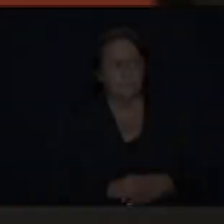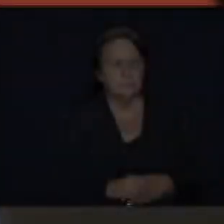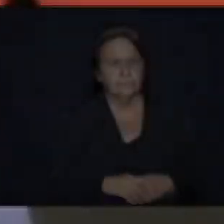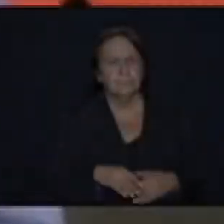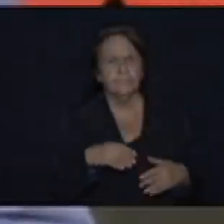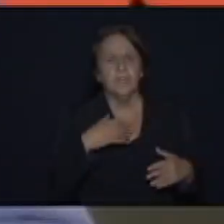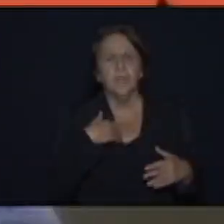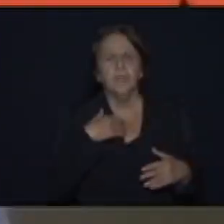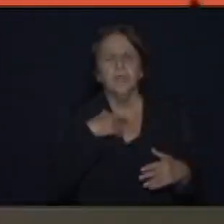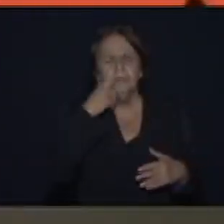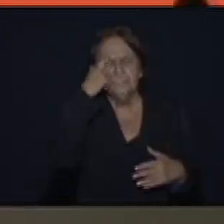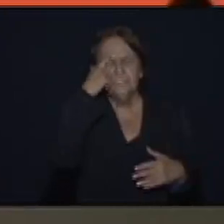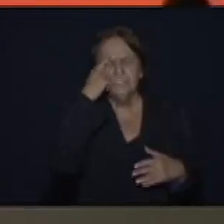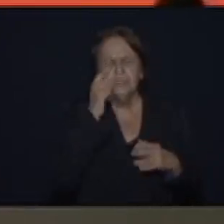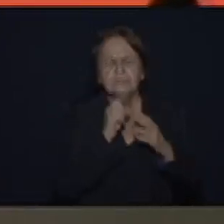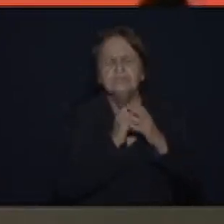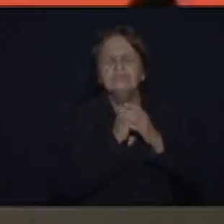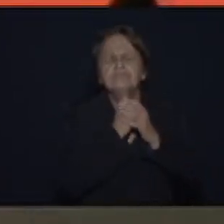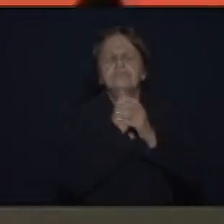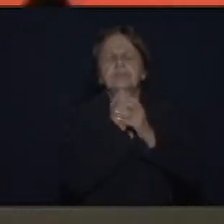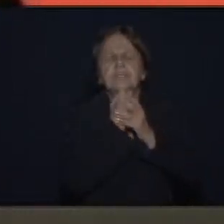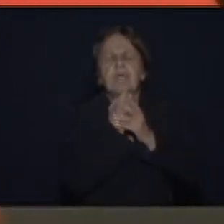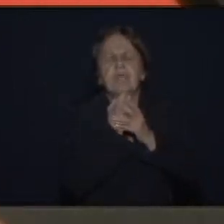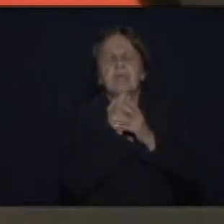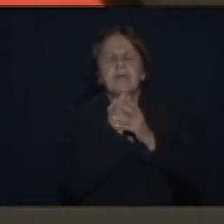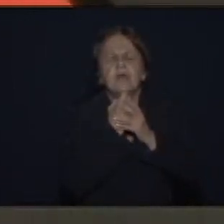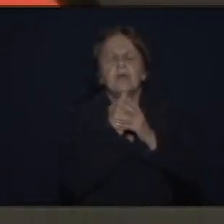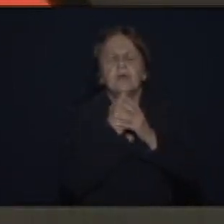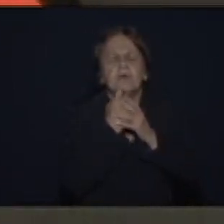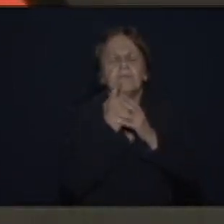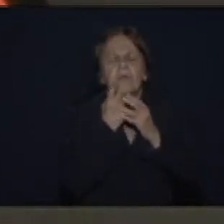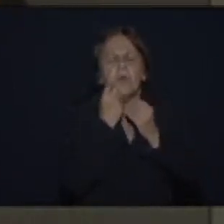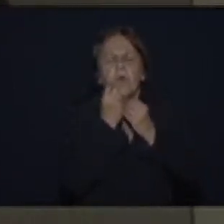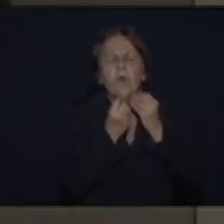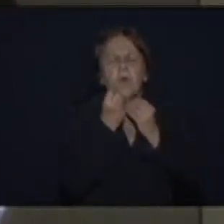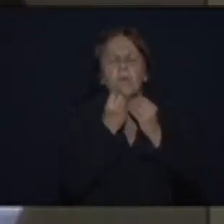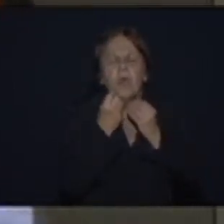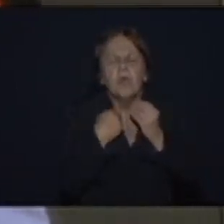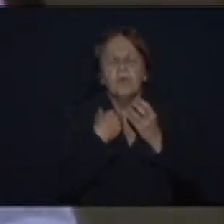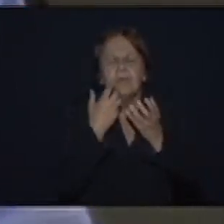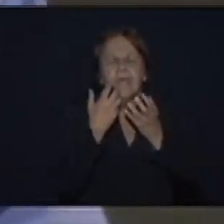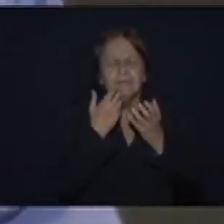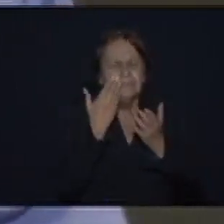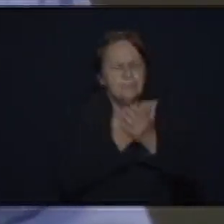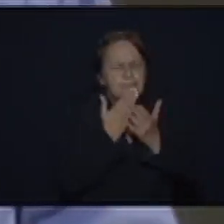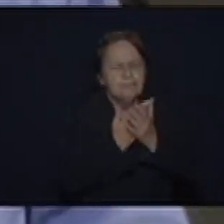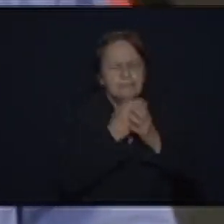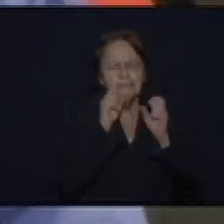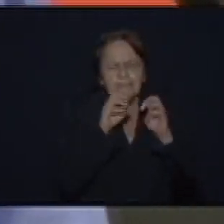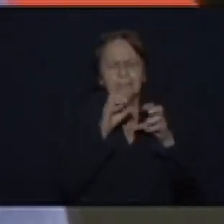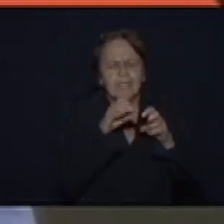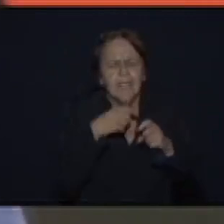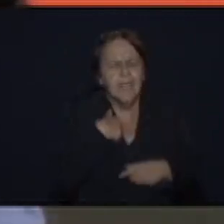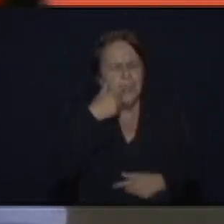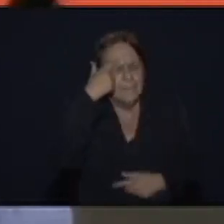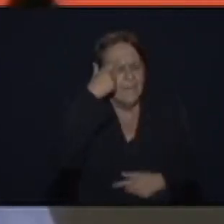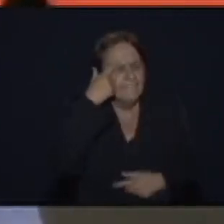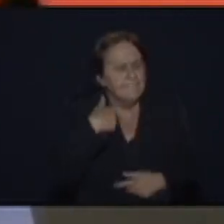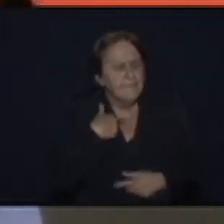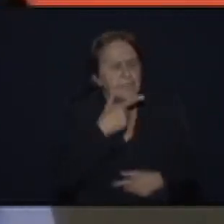e quando eu queria o centro de liderança pública meu desafio era formar políticos tarefa difícil